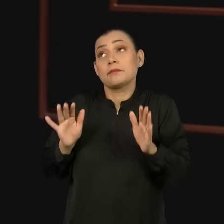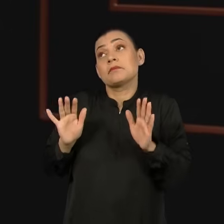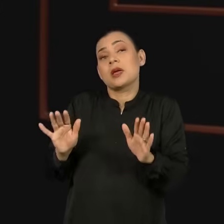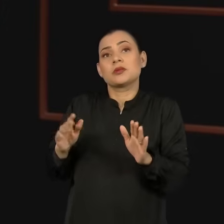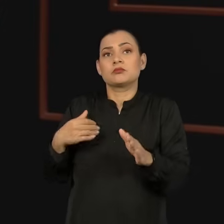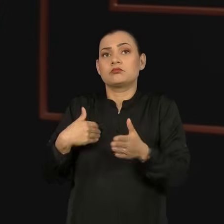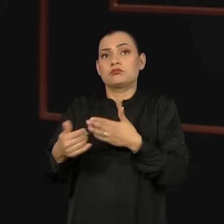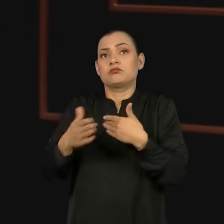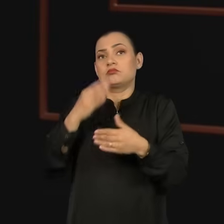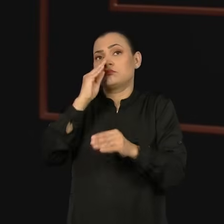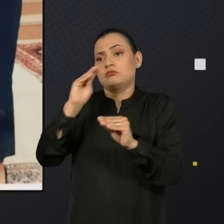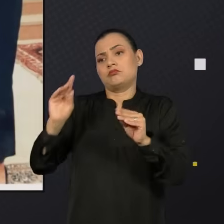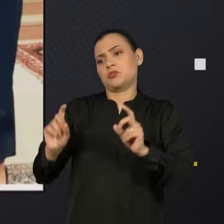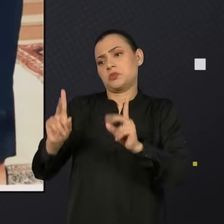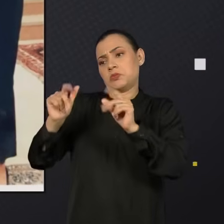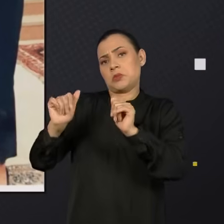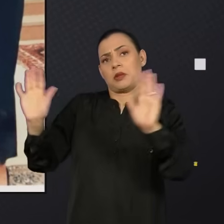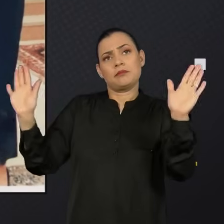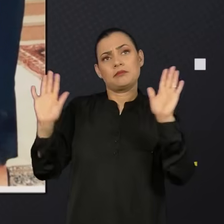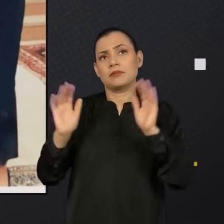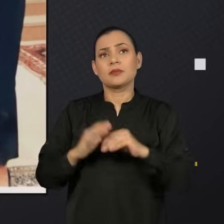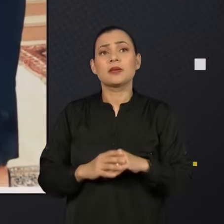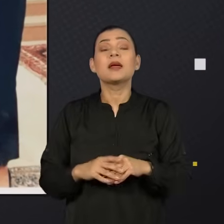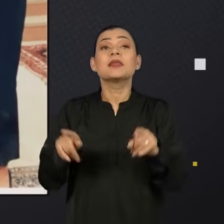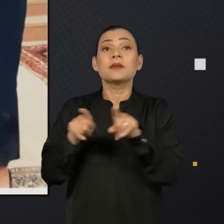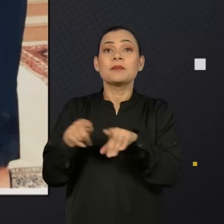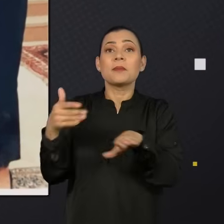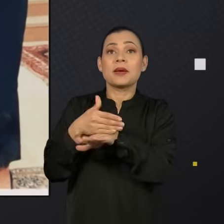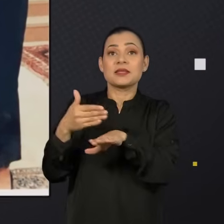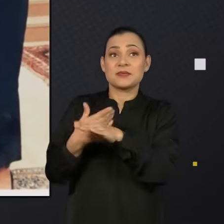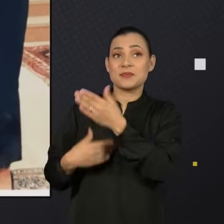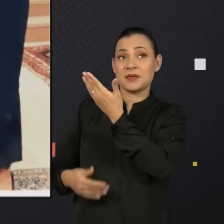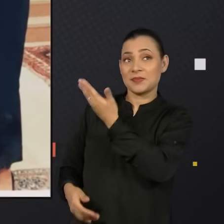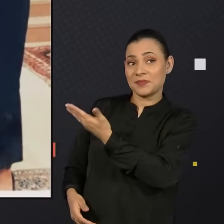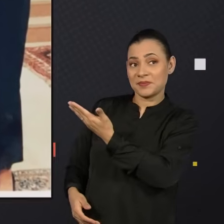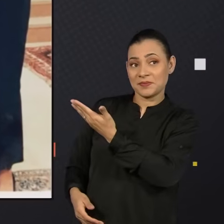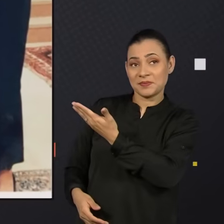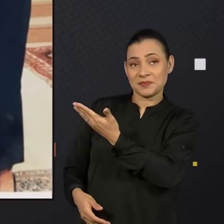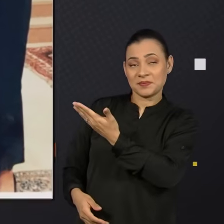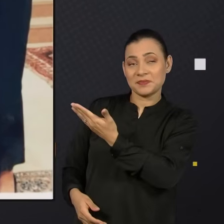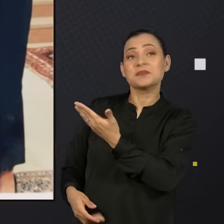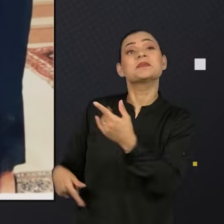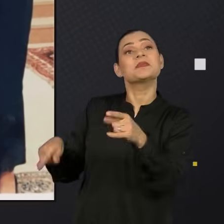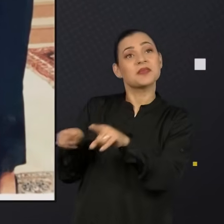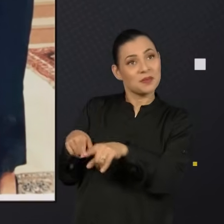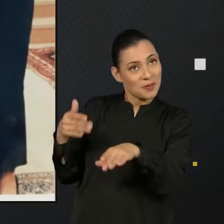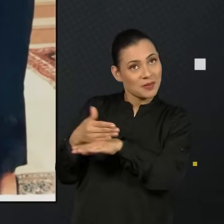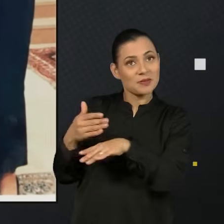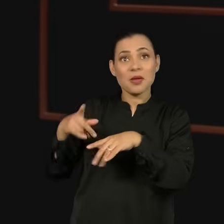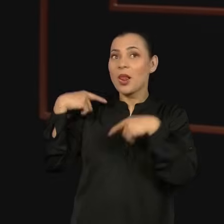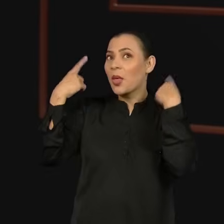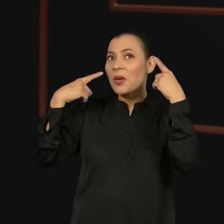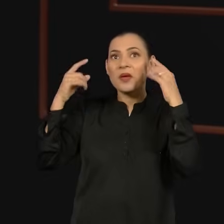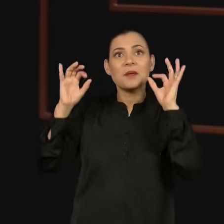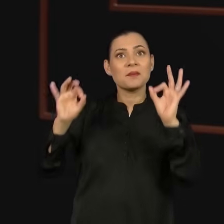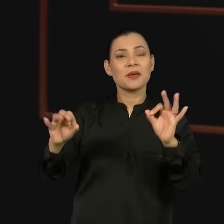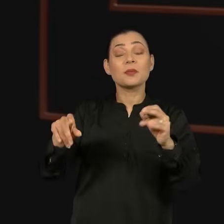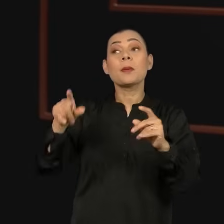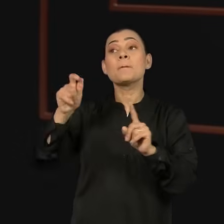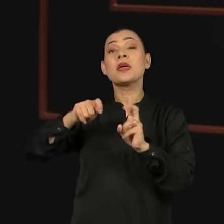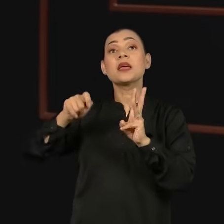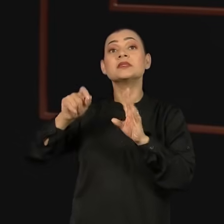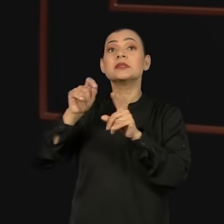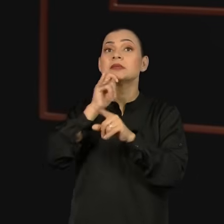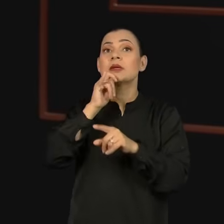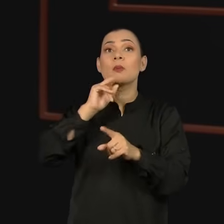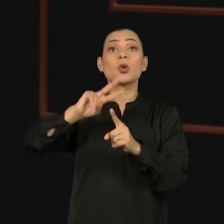falei, tudo bem. É que eu tinha participado do Sai de Baixo, que é aquele hospício, né? E tinha meses que eu ganhava